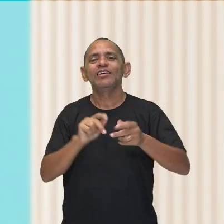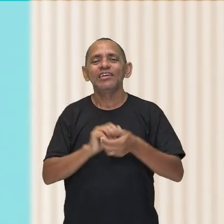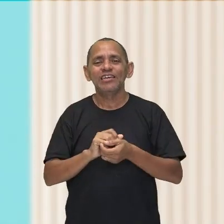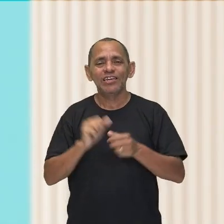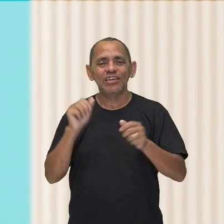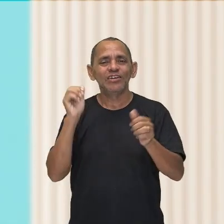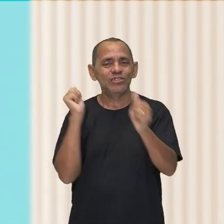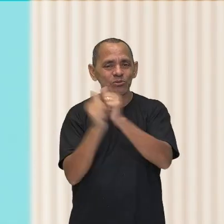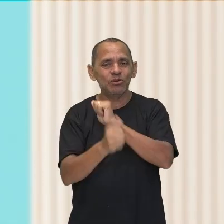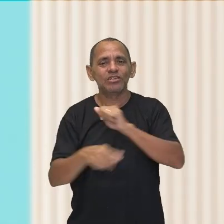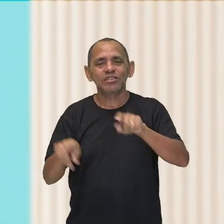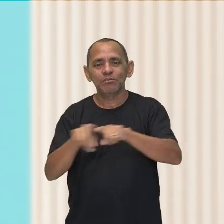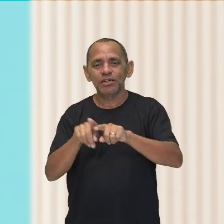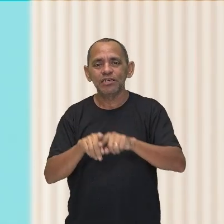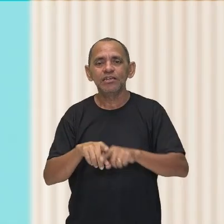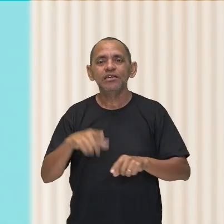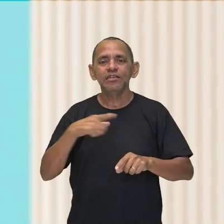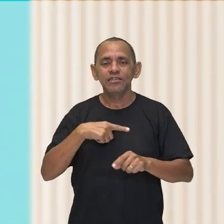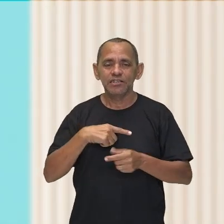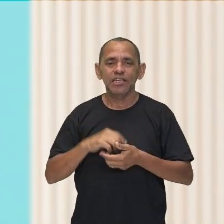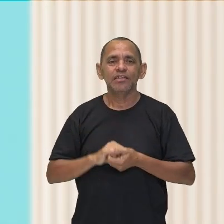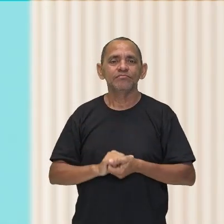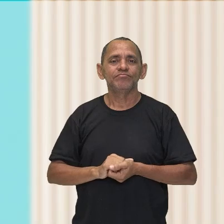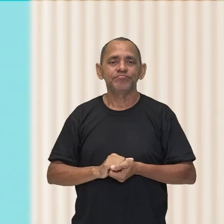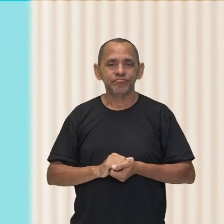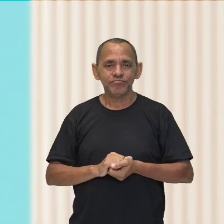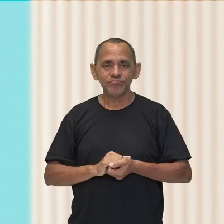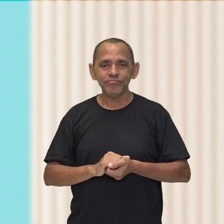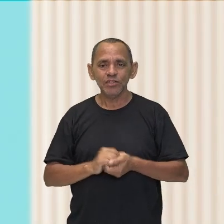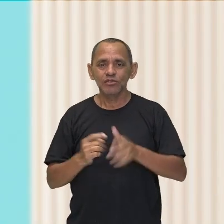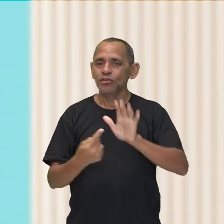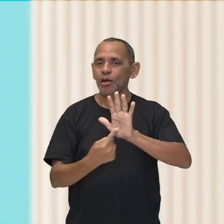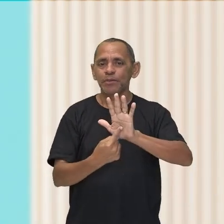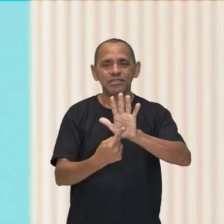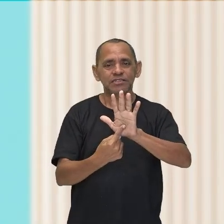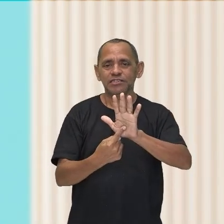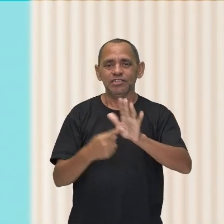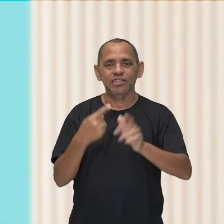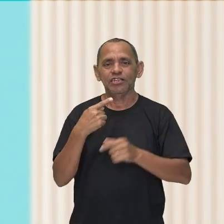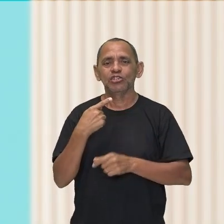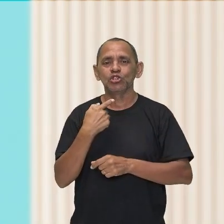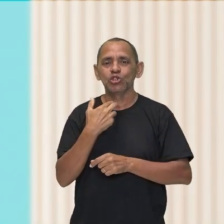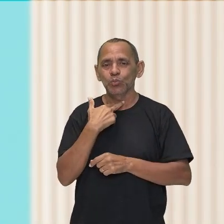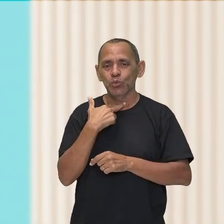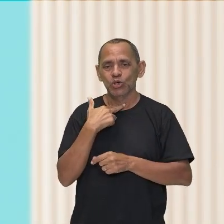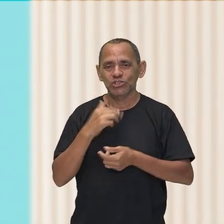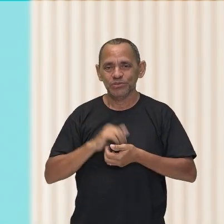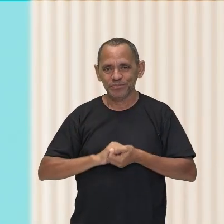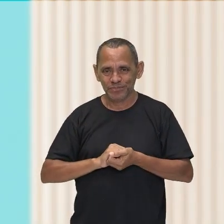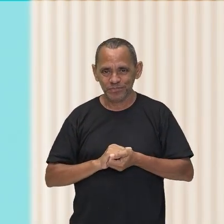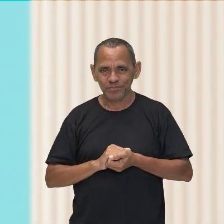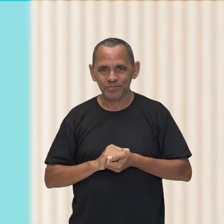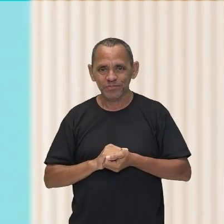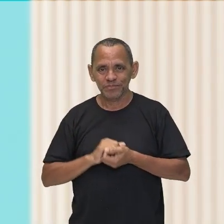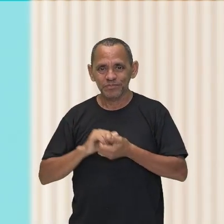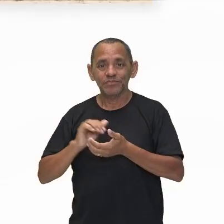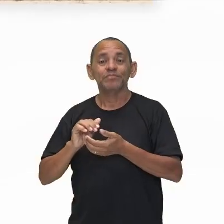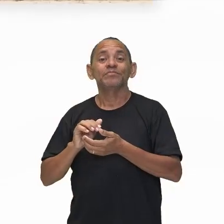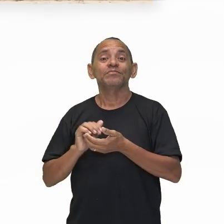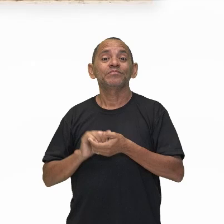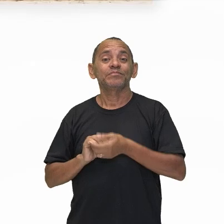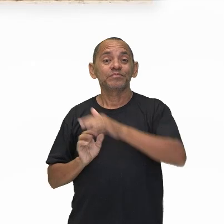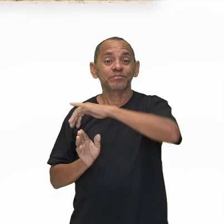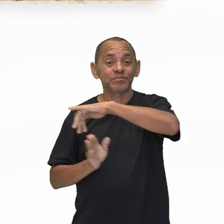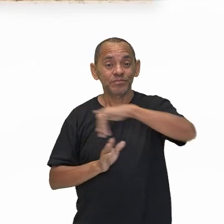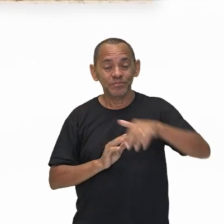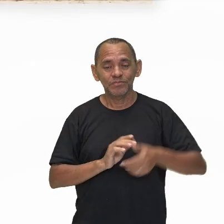pode mostrar aqui para vocês. Vamos então agora para outro esporte, que é o futevôlei.